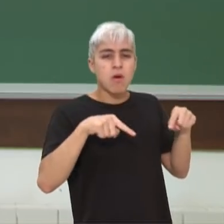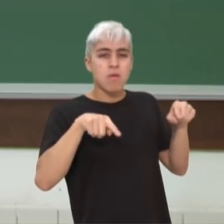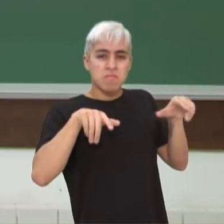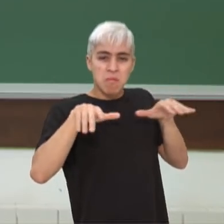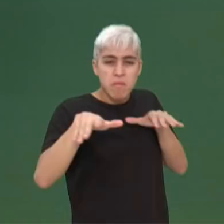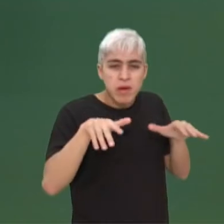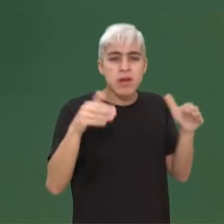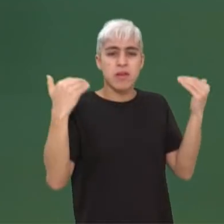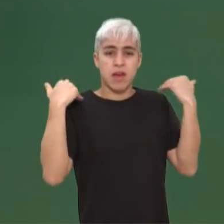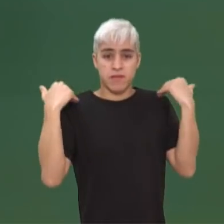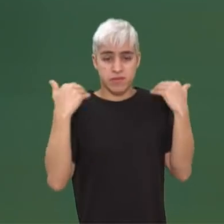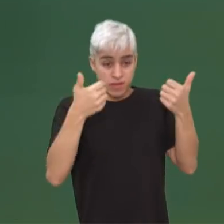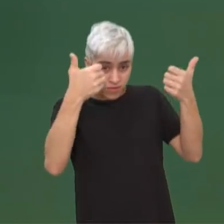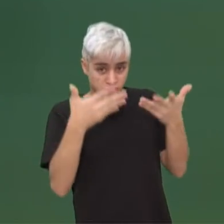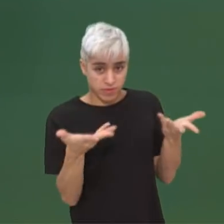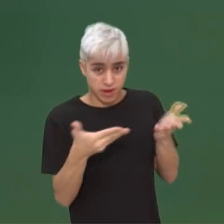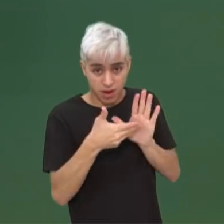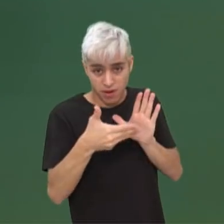aqui.